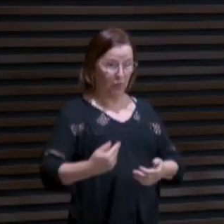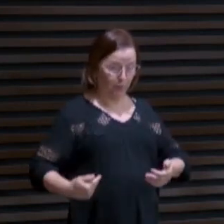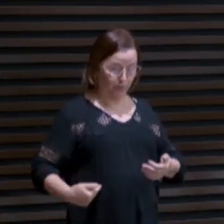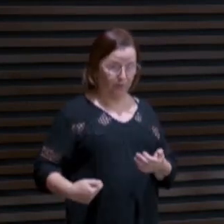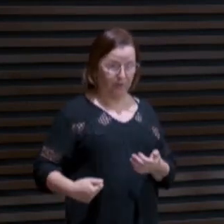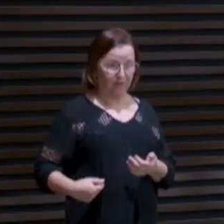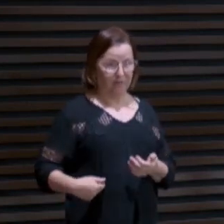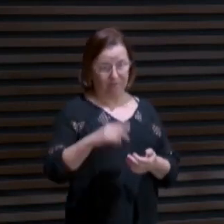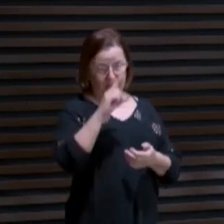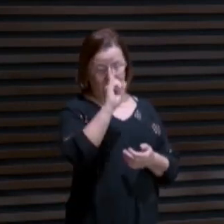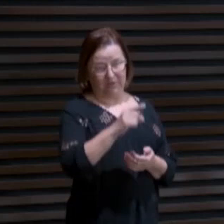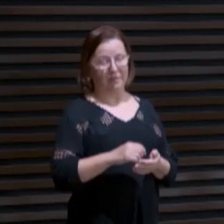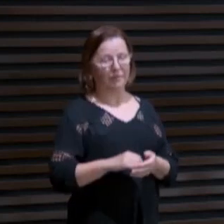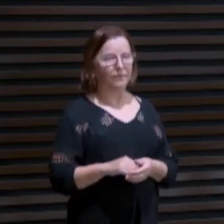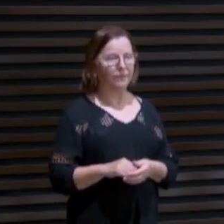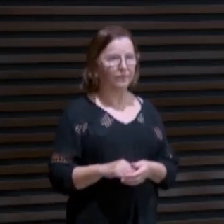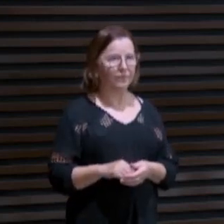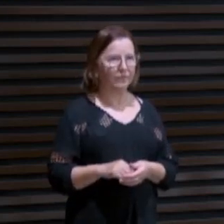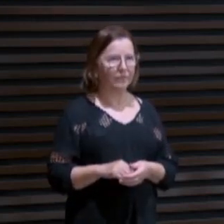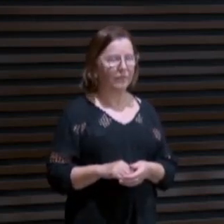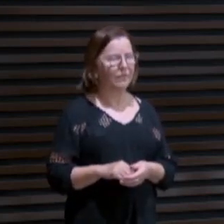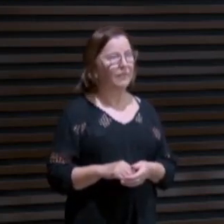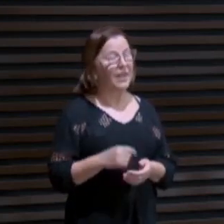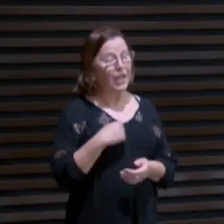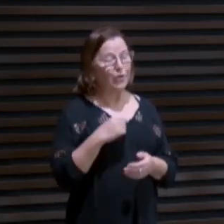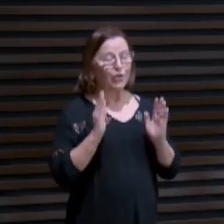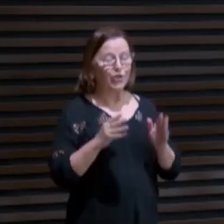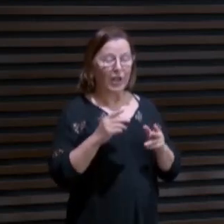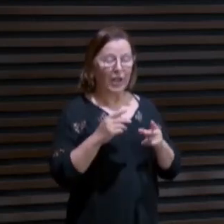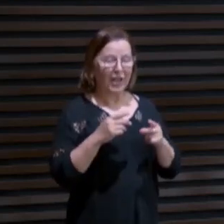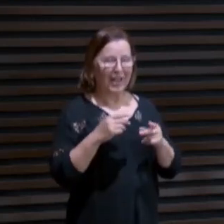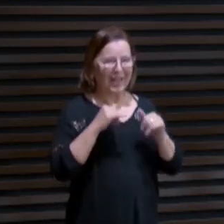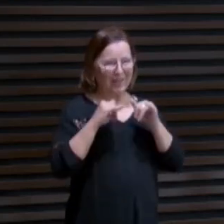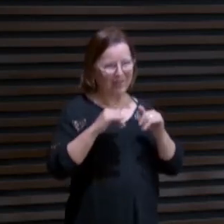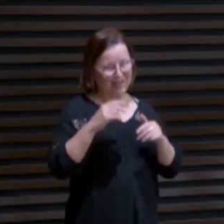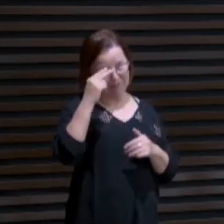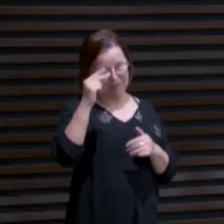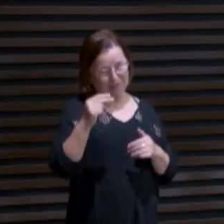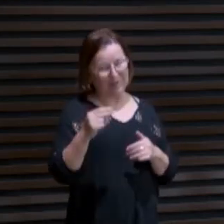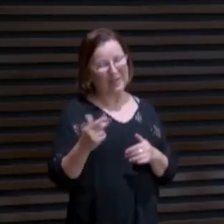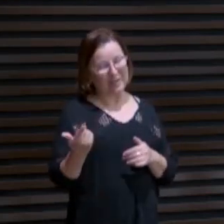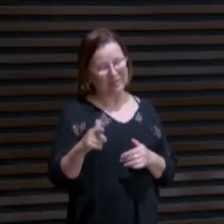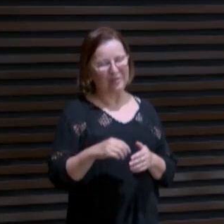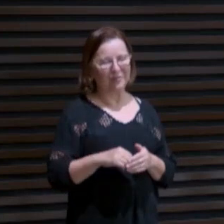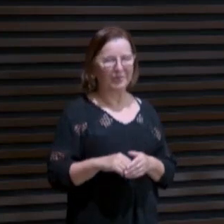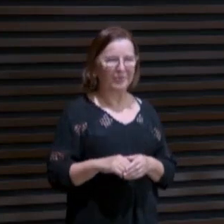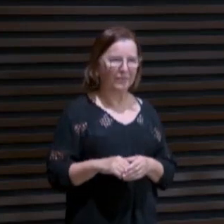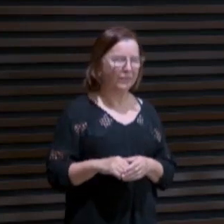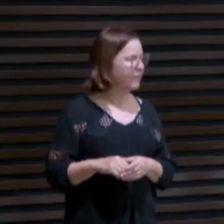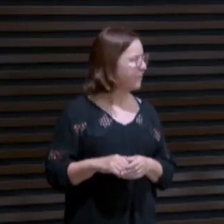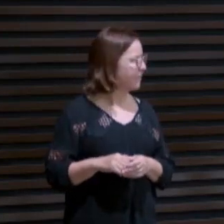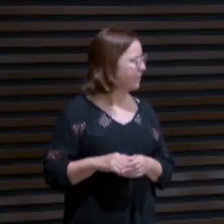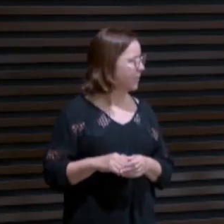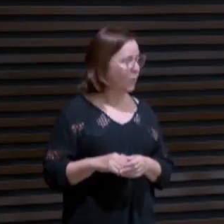empresarial. Eu já contei essa história, vou contar outra vez. Um empresário